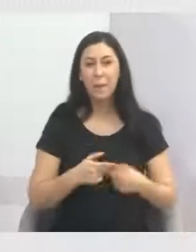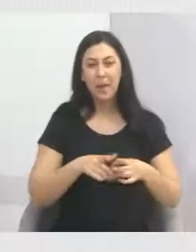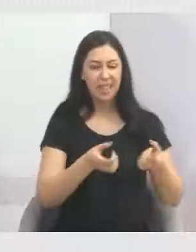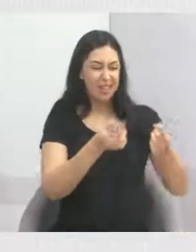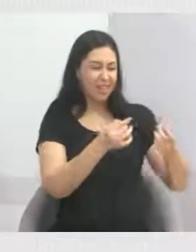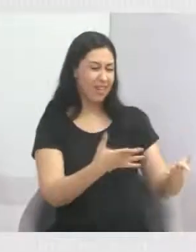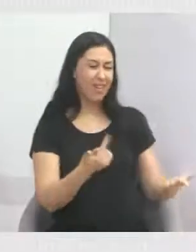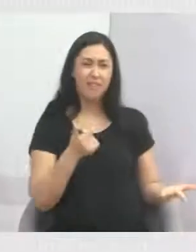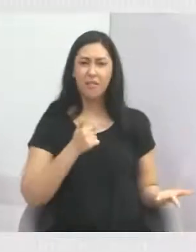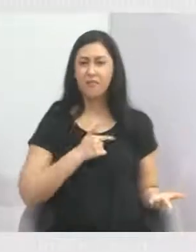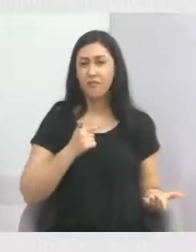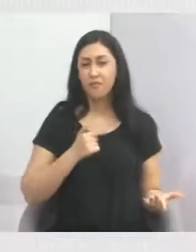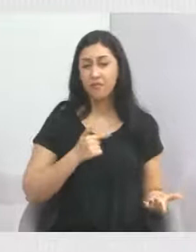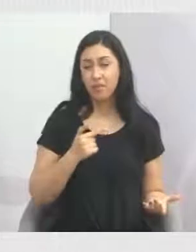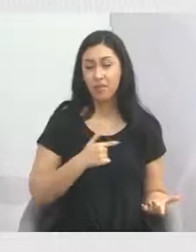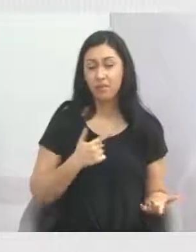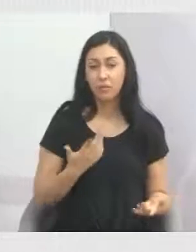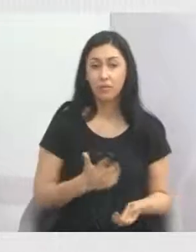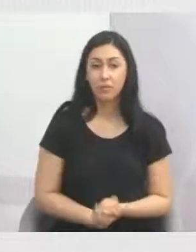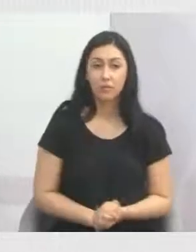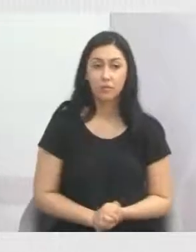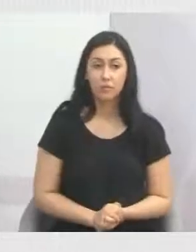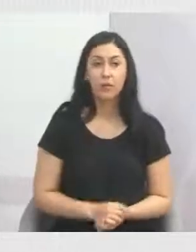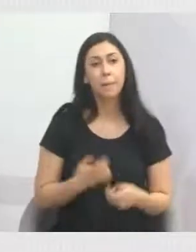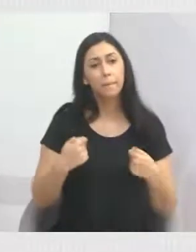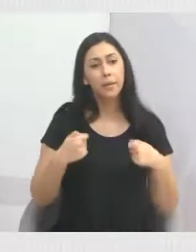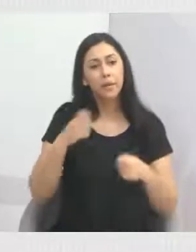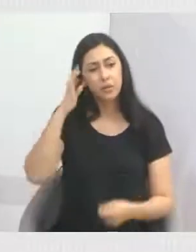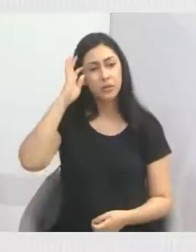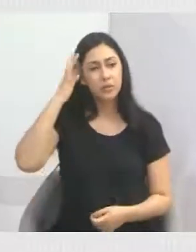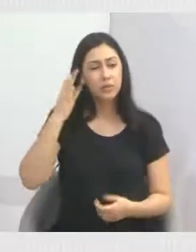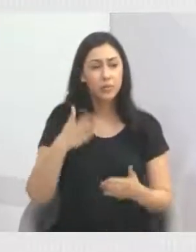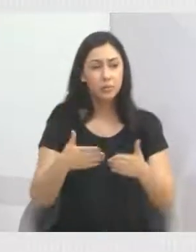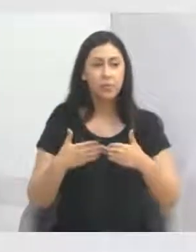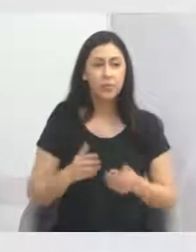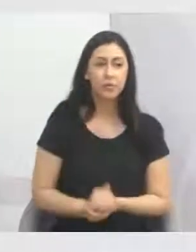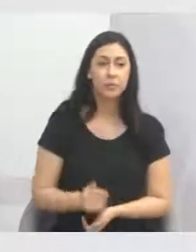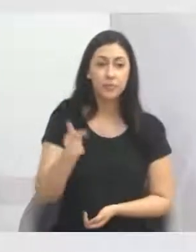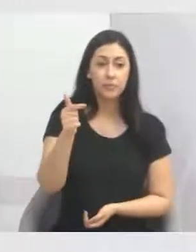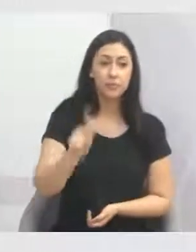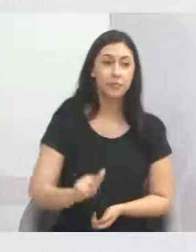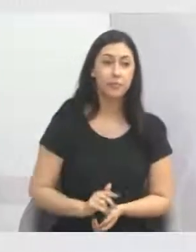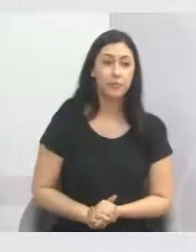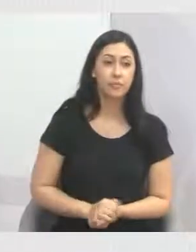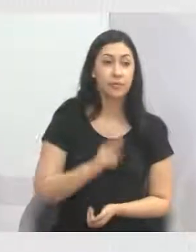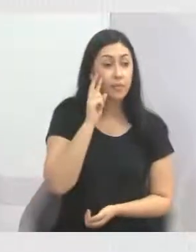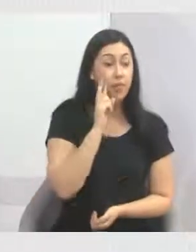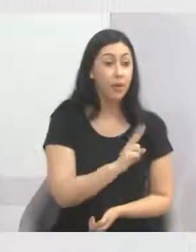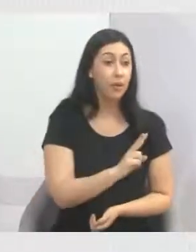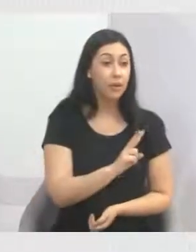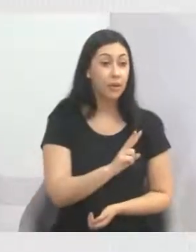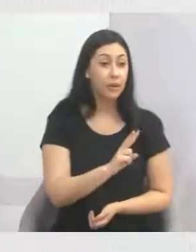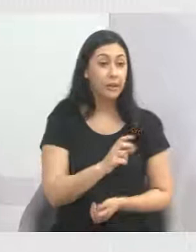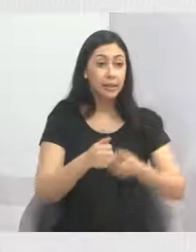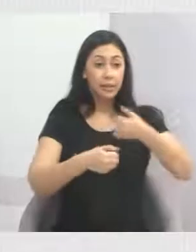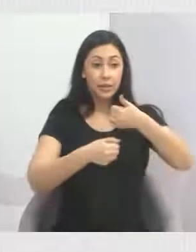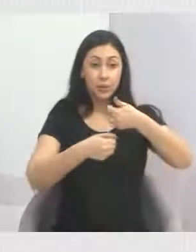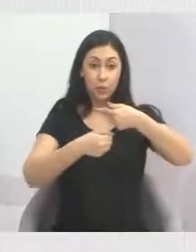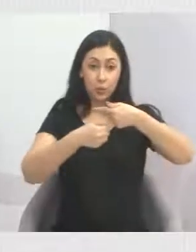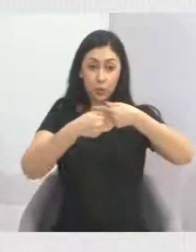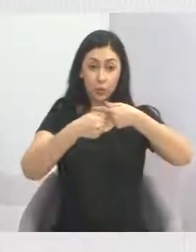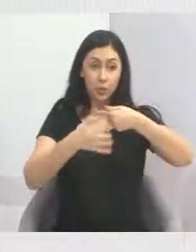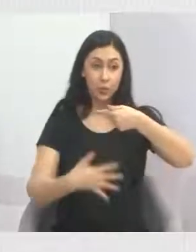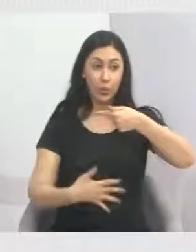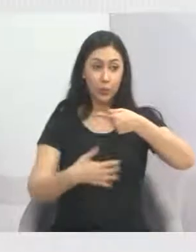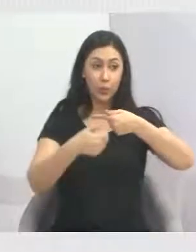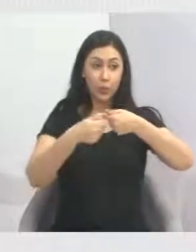bonito. Isso é feio para a nossa cidade. Tomar alguma providência aí, por favor. Próximo. Olha aí. Puxa no Google. Isso aí está no Google.